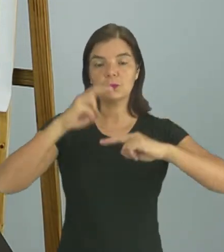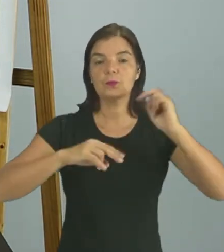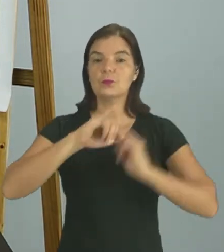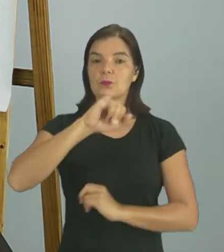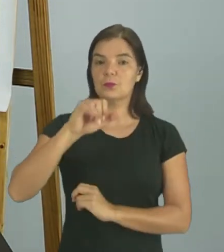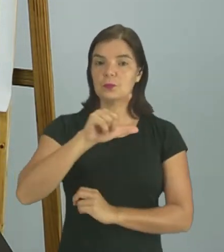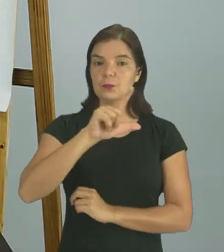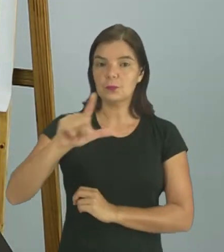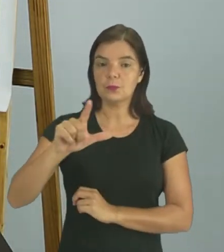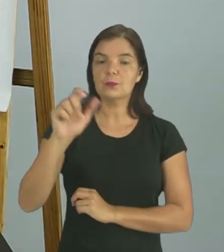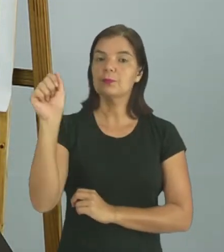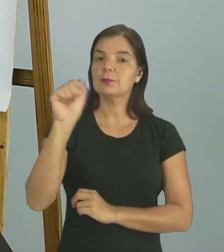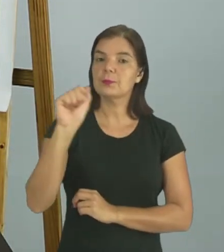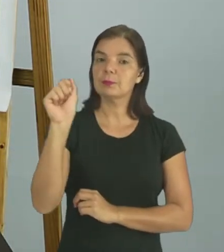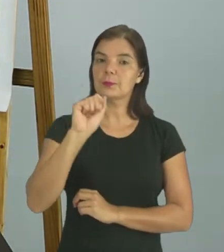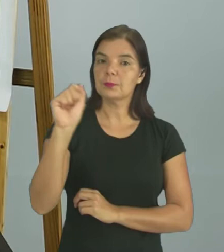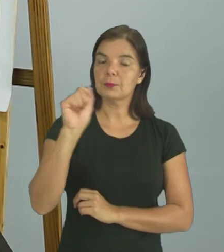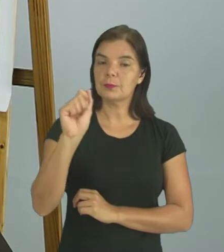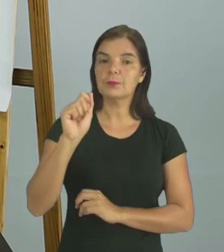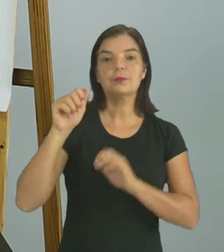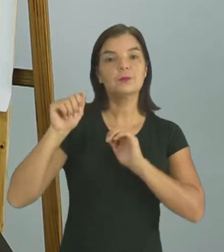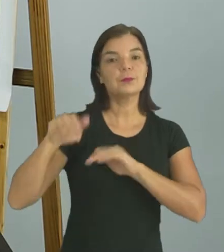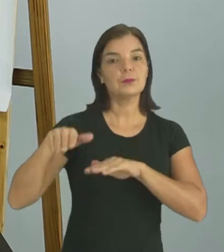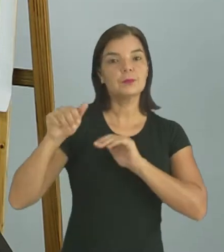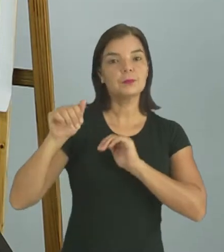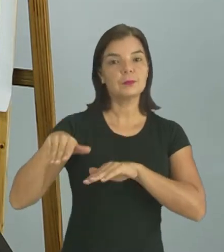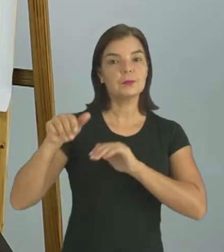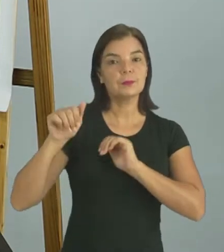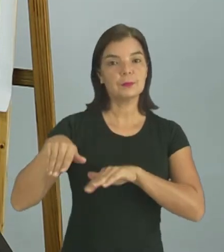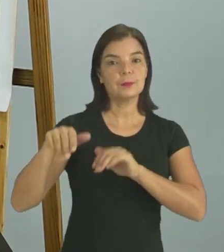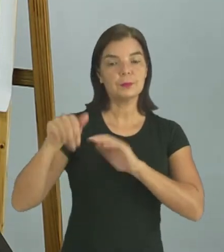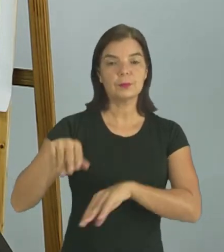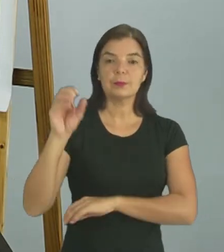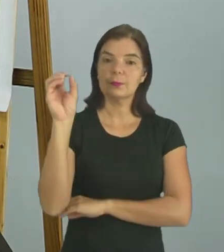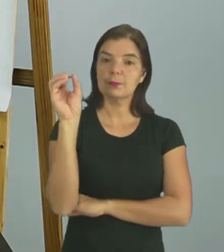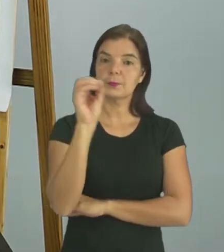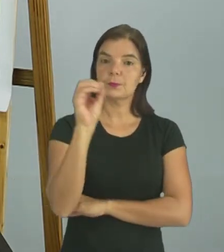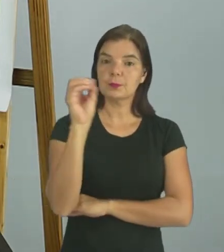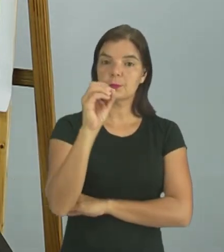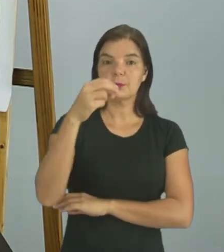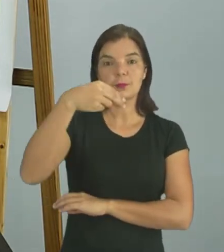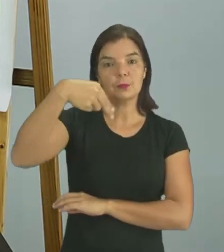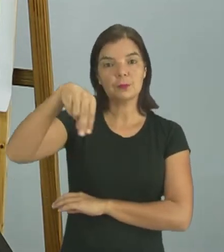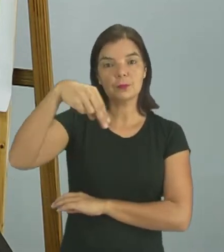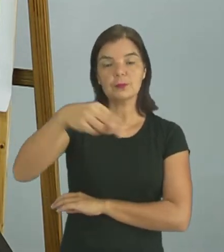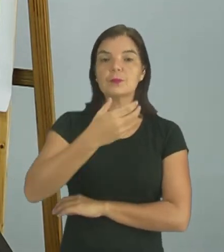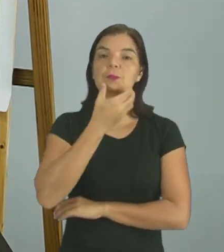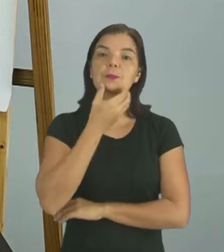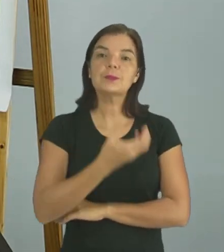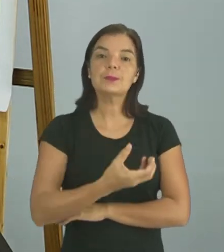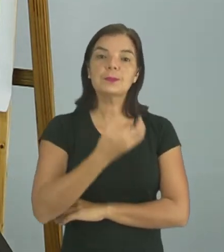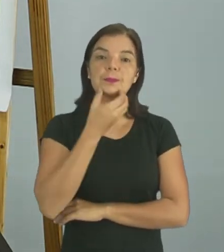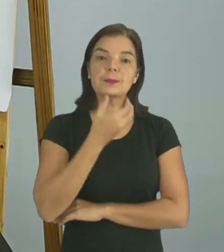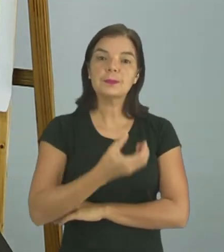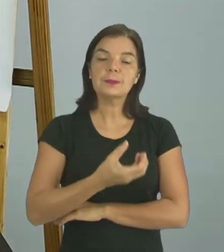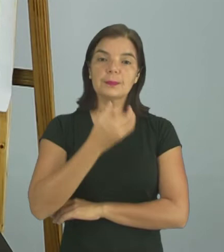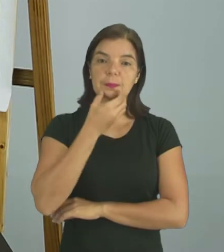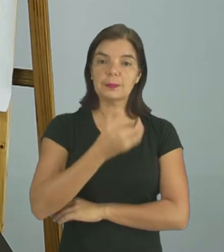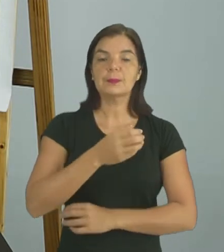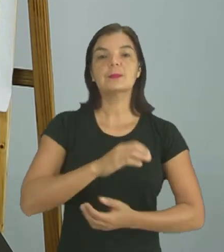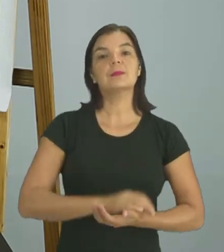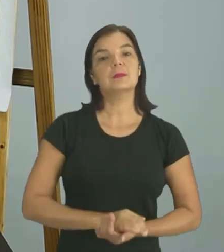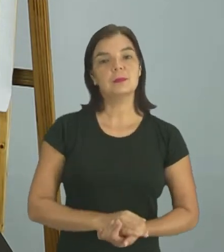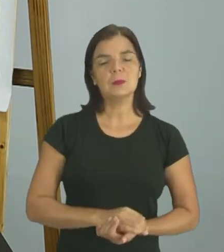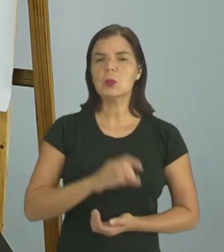junho, julho, agosto, setembro, outubro, novembro e